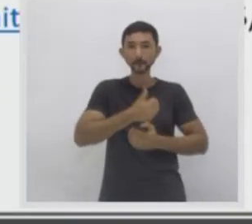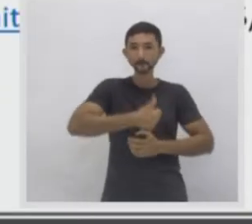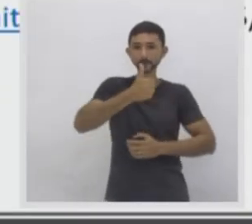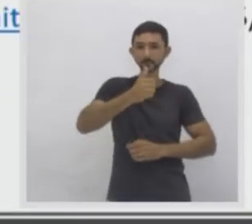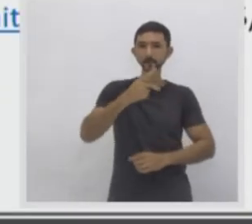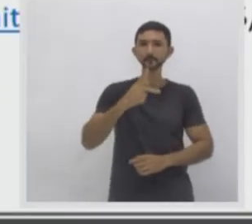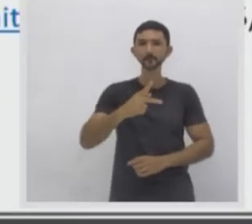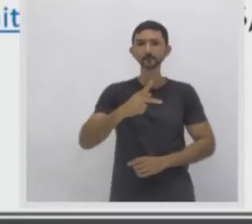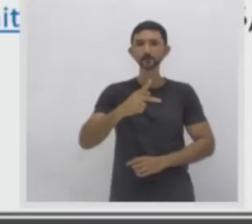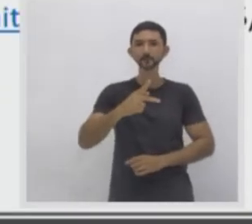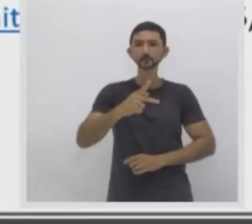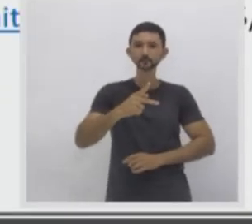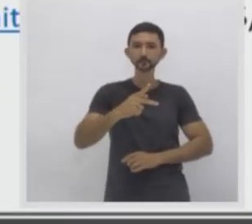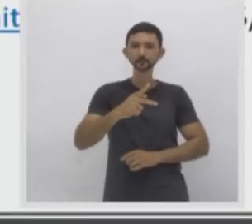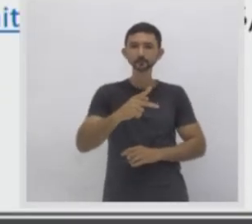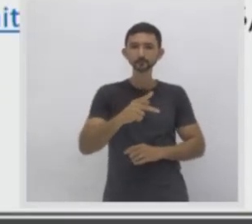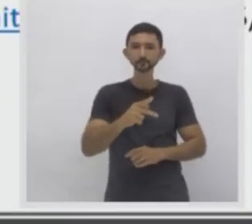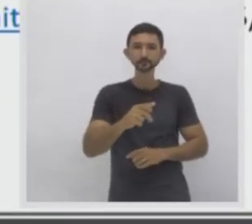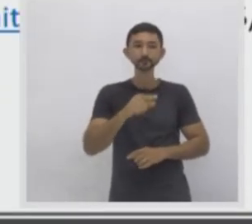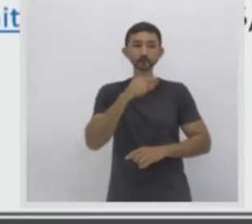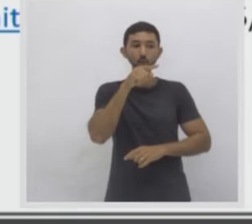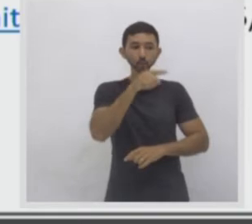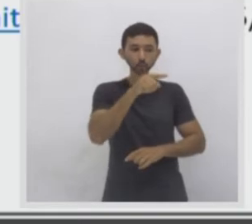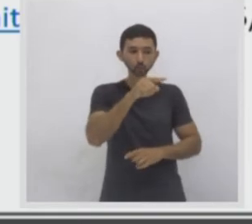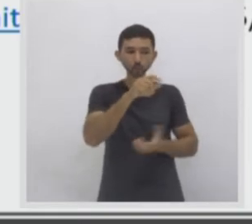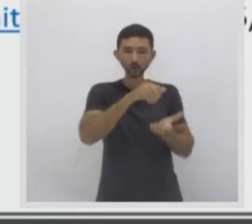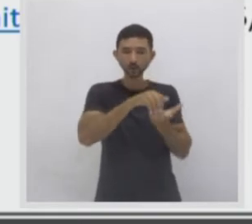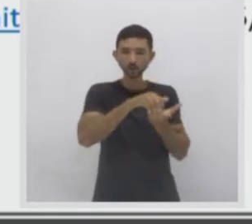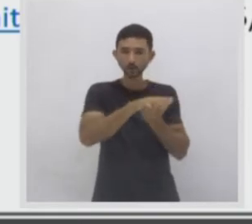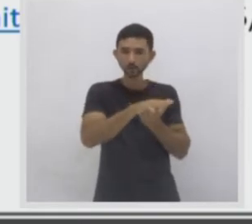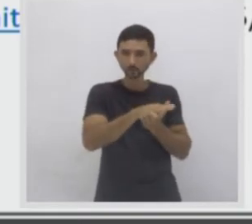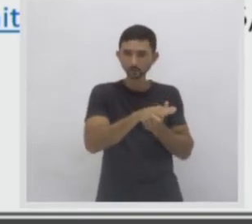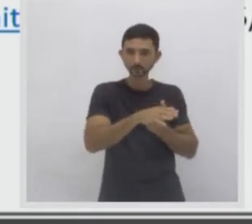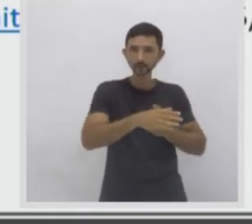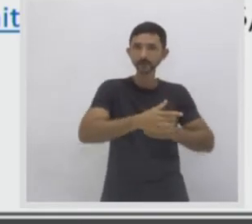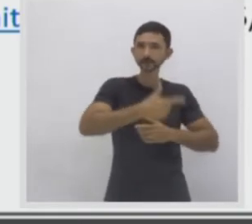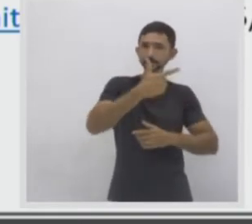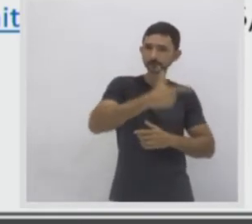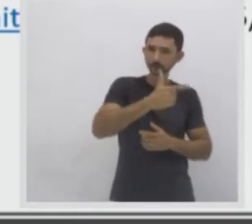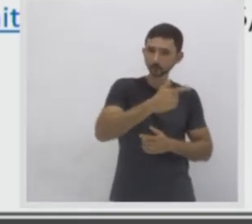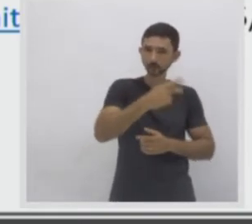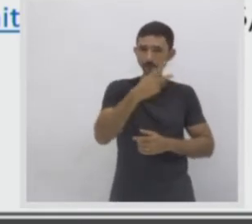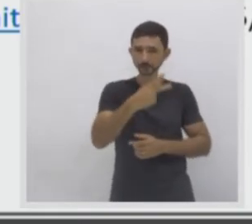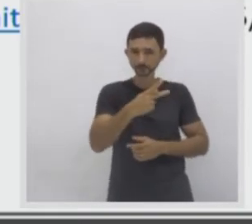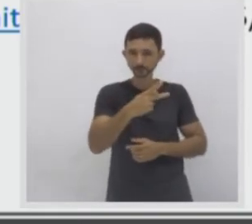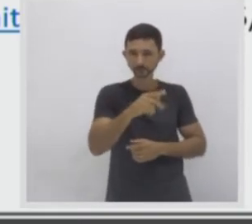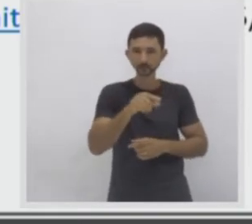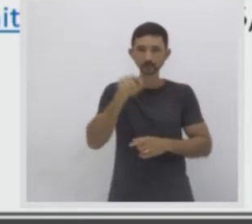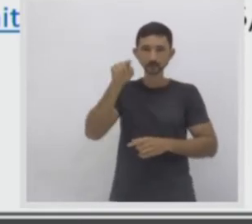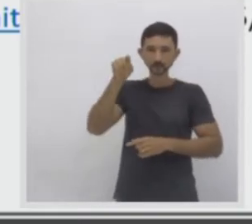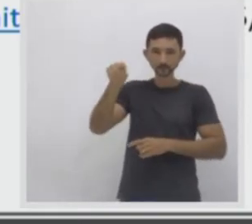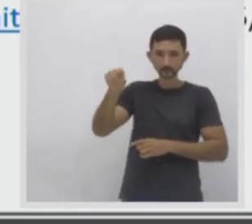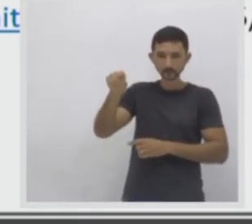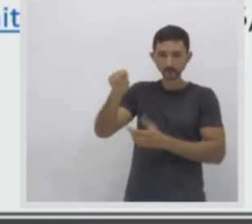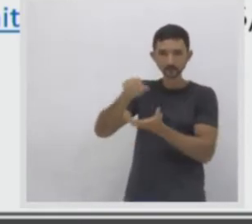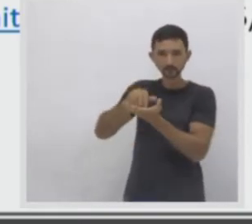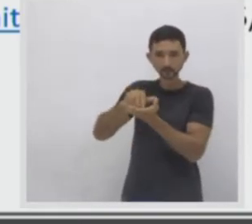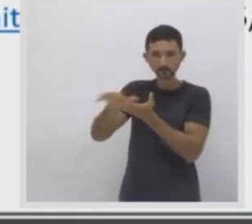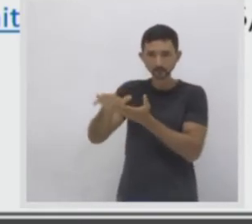singular. Tu transmites, segunda pessoa do singular. Ele transmite, é a terceira pessoa do